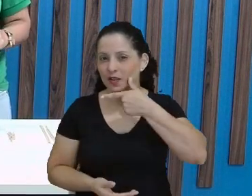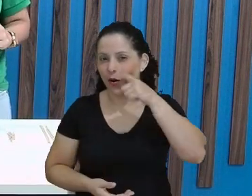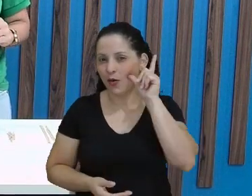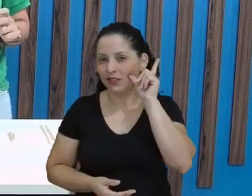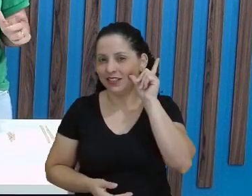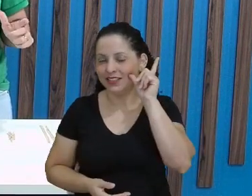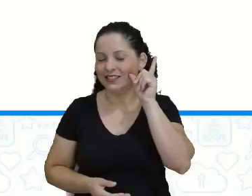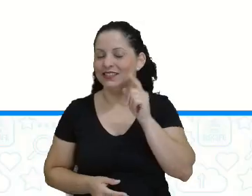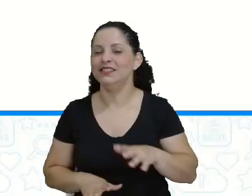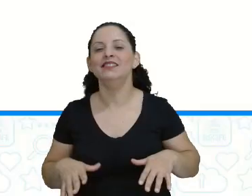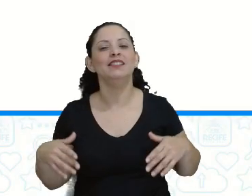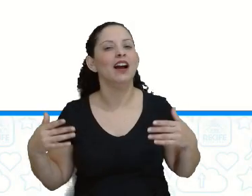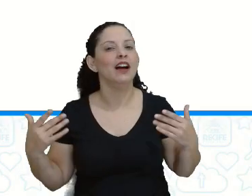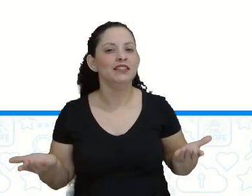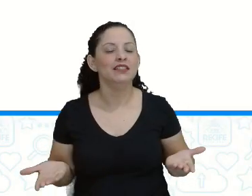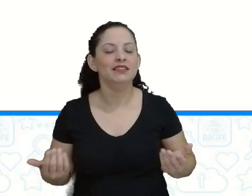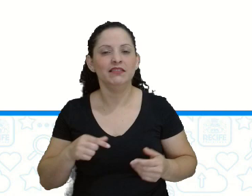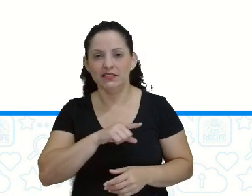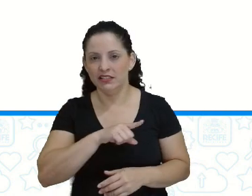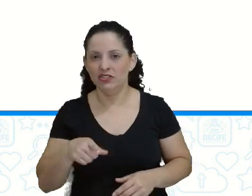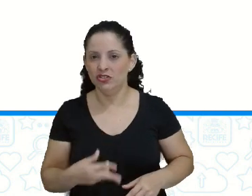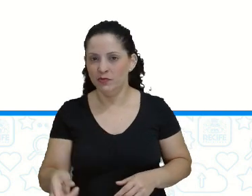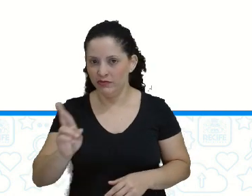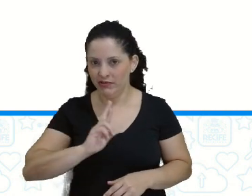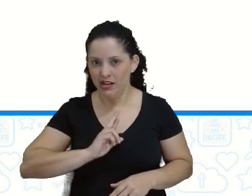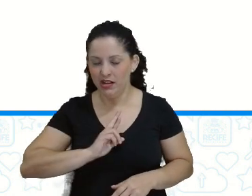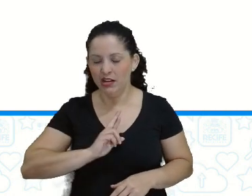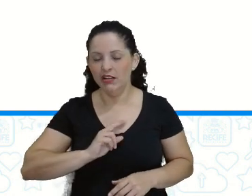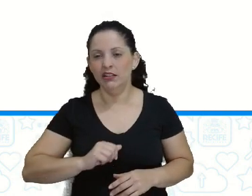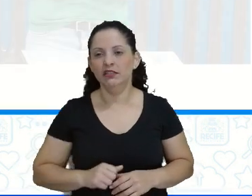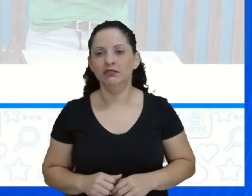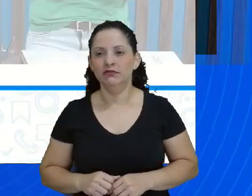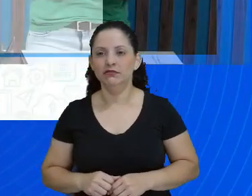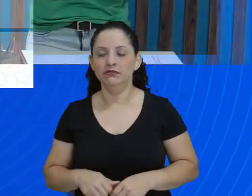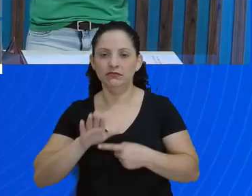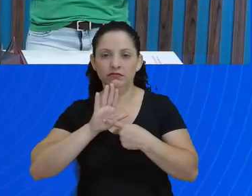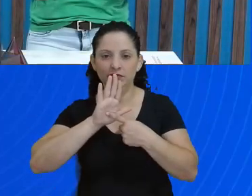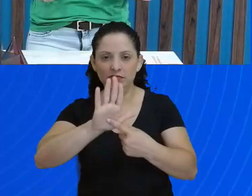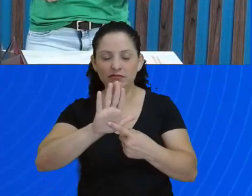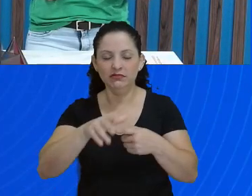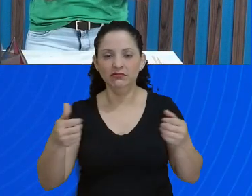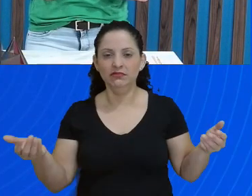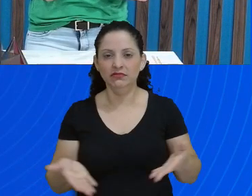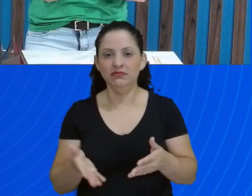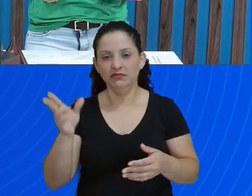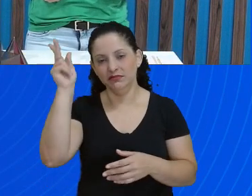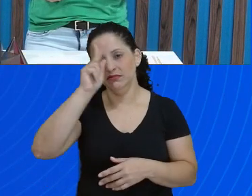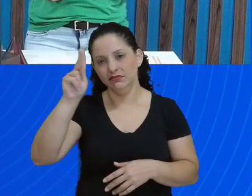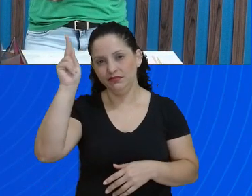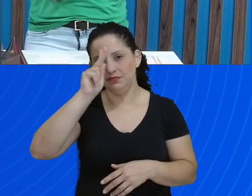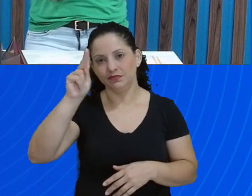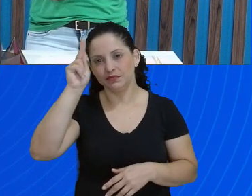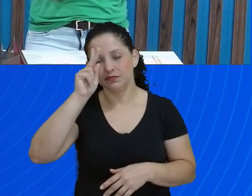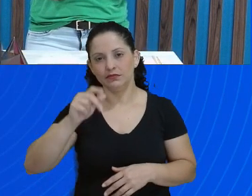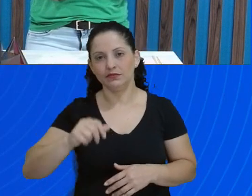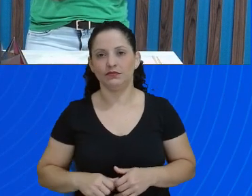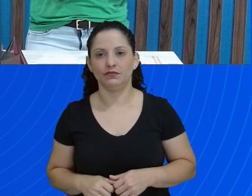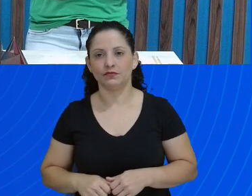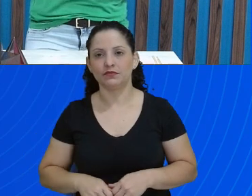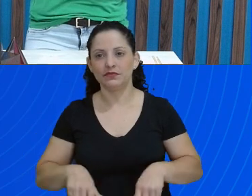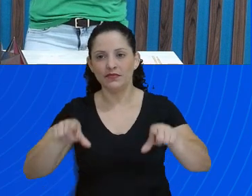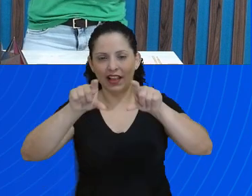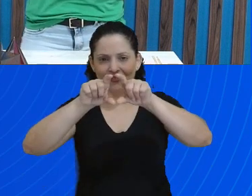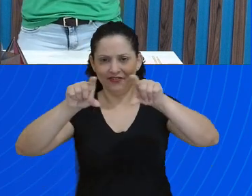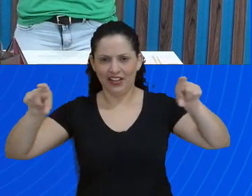ontem? E aí, foi que vocês responderam? Vou trazer aqui para a gente relembrar, tá? Na